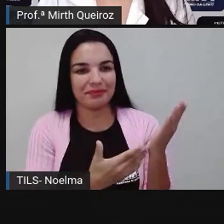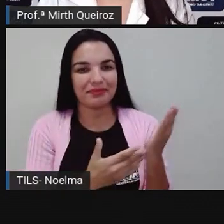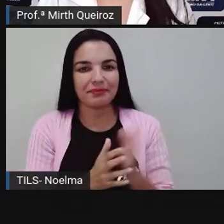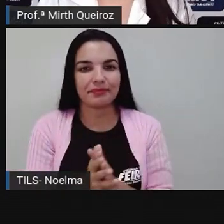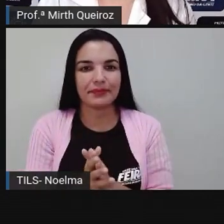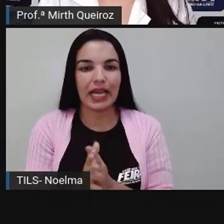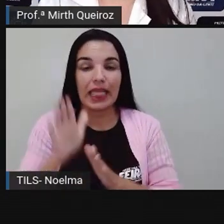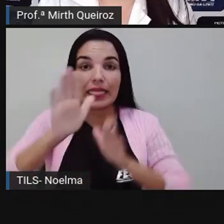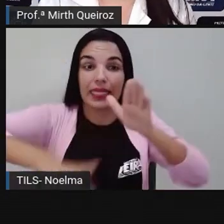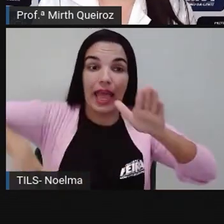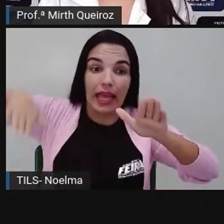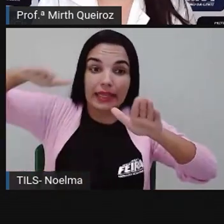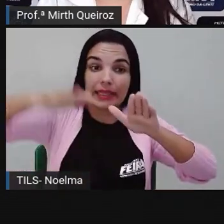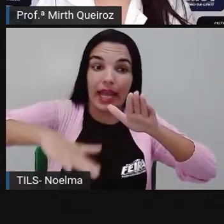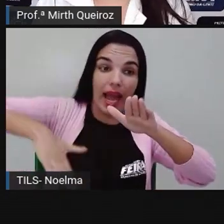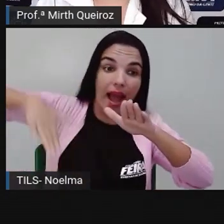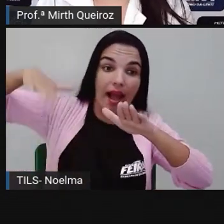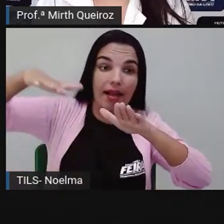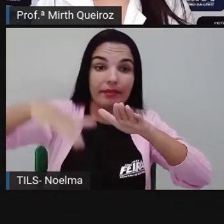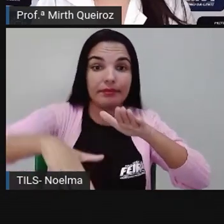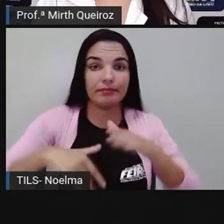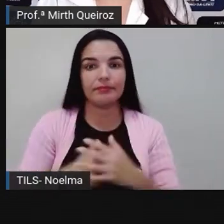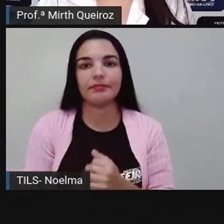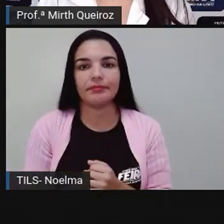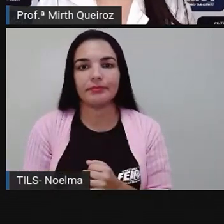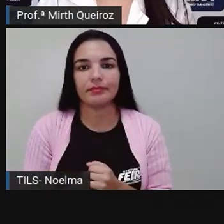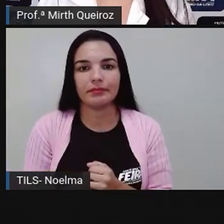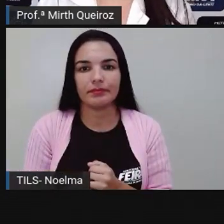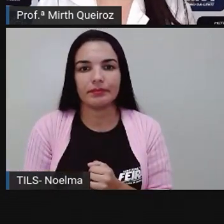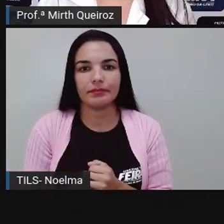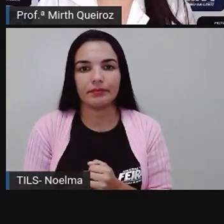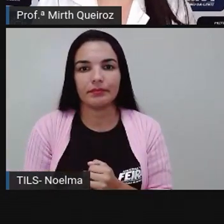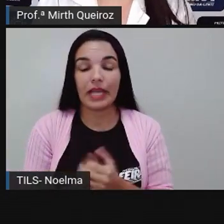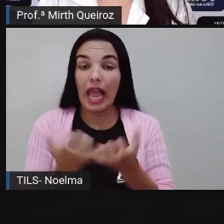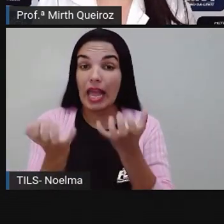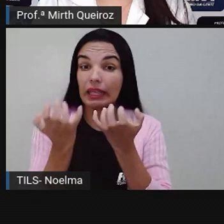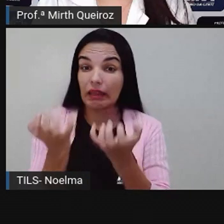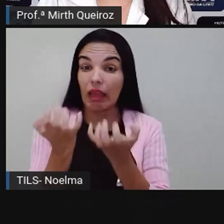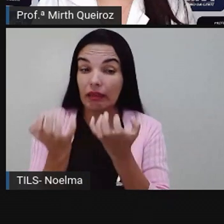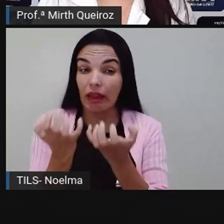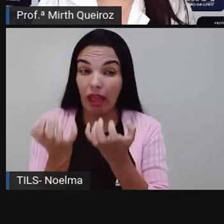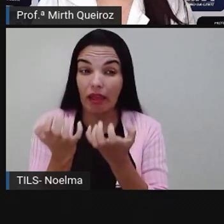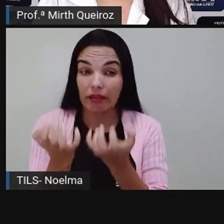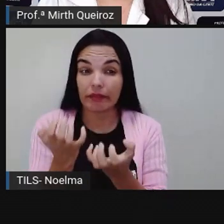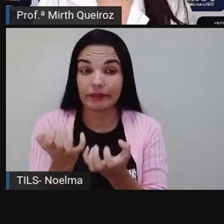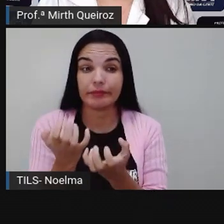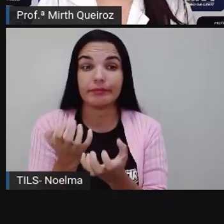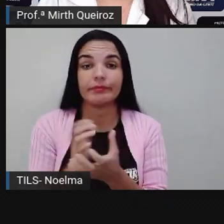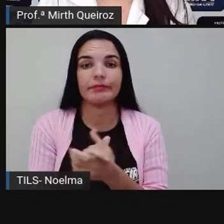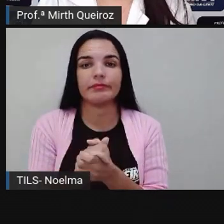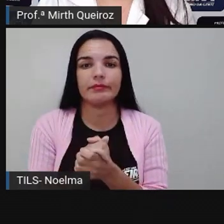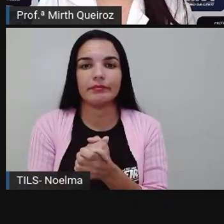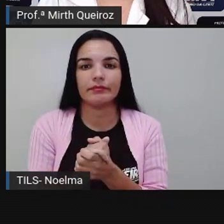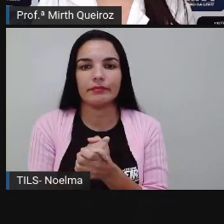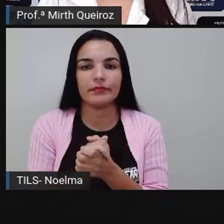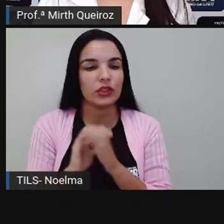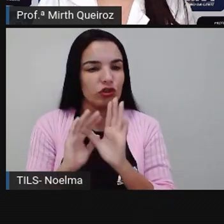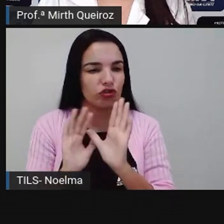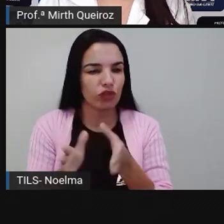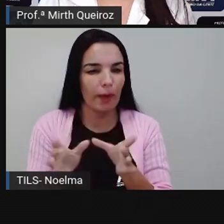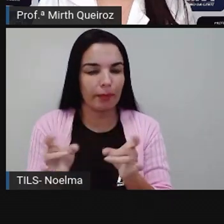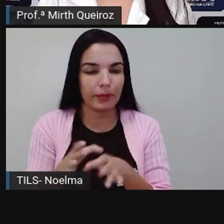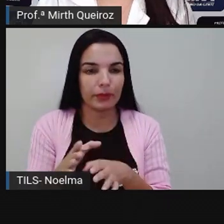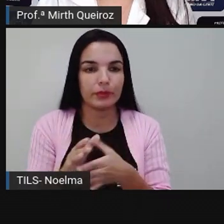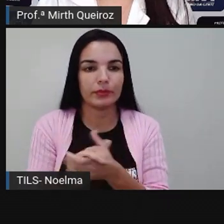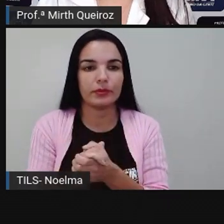pular. Nadar, nada, do verbo nadar. Querer, já está aí no infinitivo, indicação